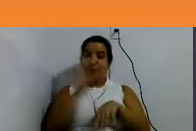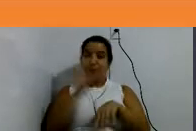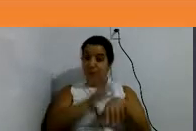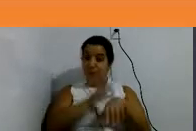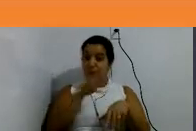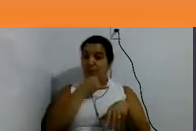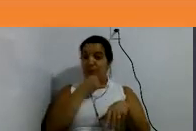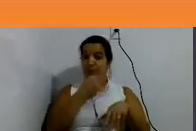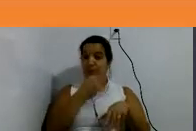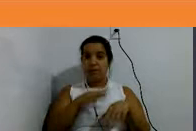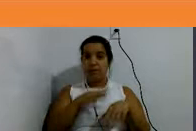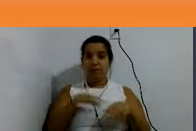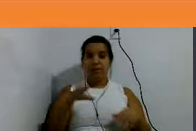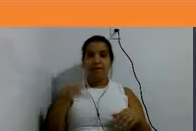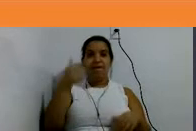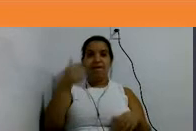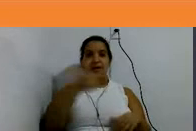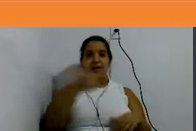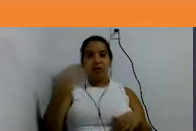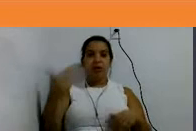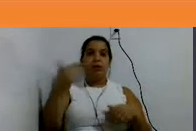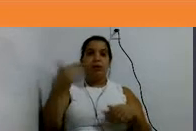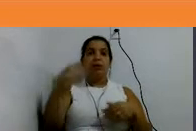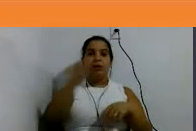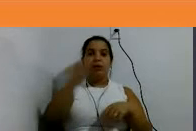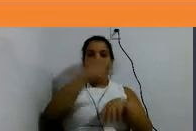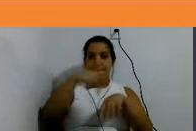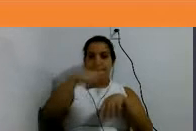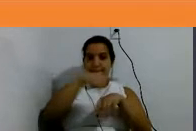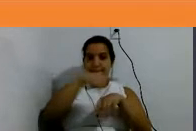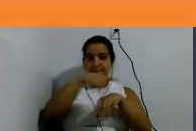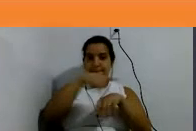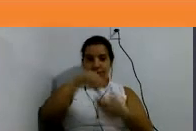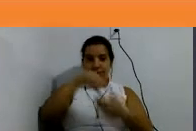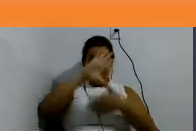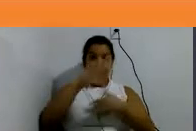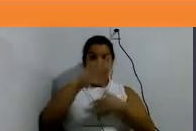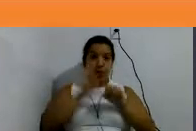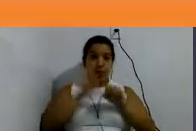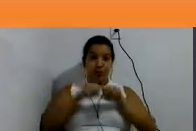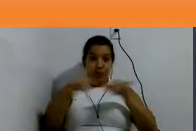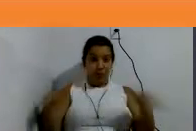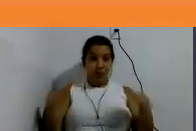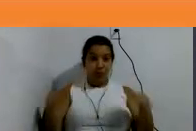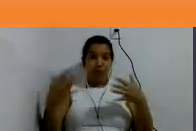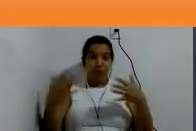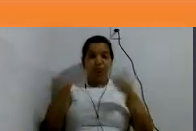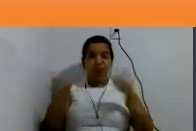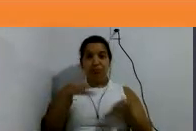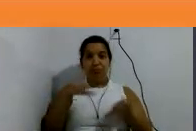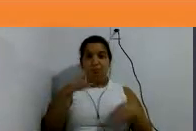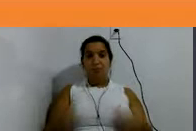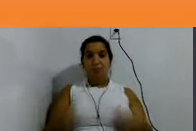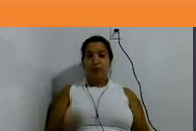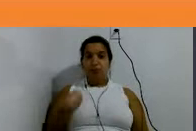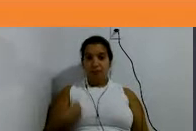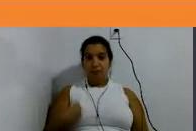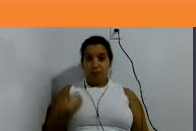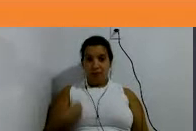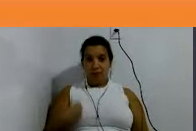é endêmica em 22 países da América Latina e a sua distribuição depende aí da presença do